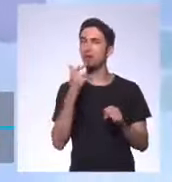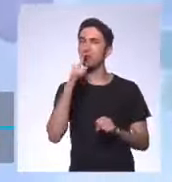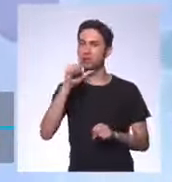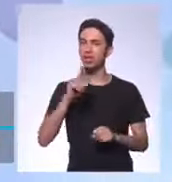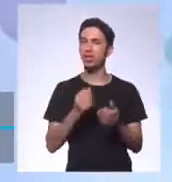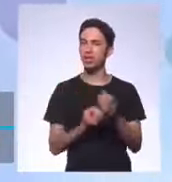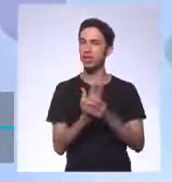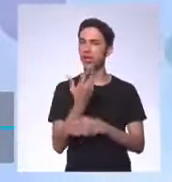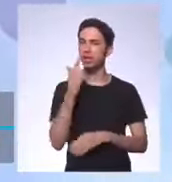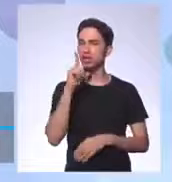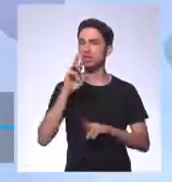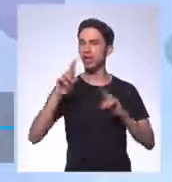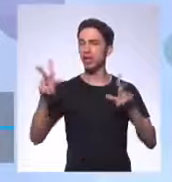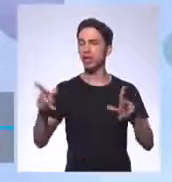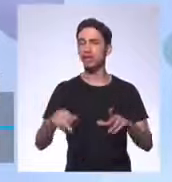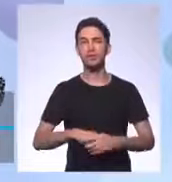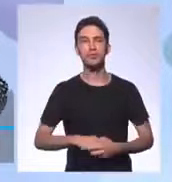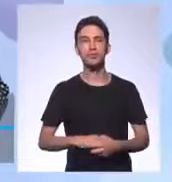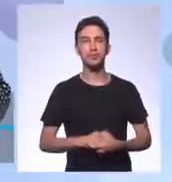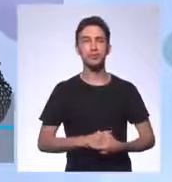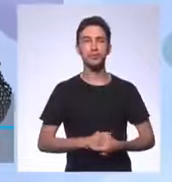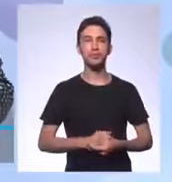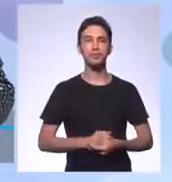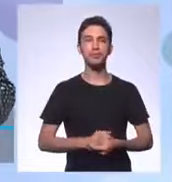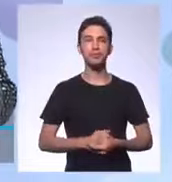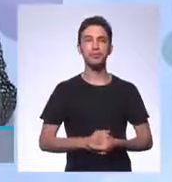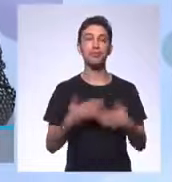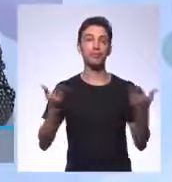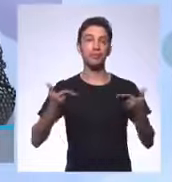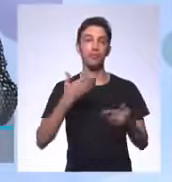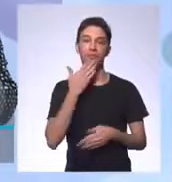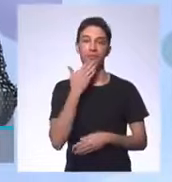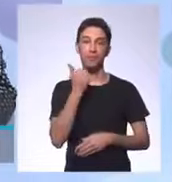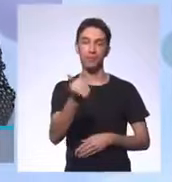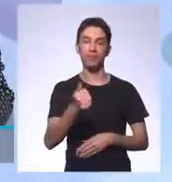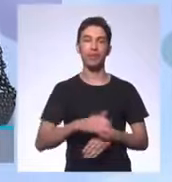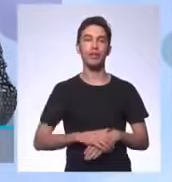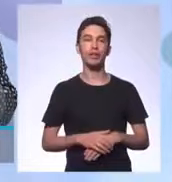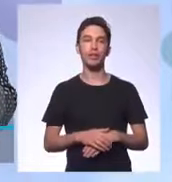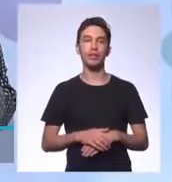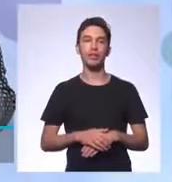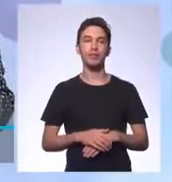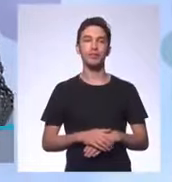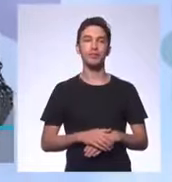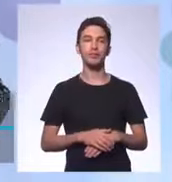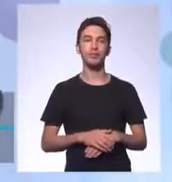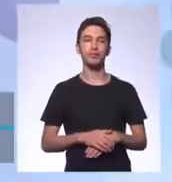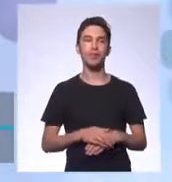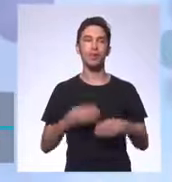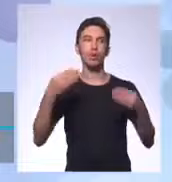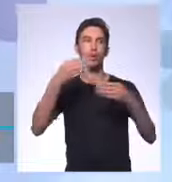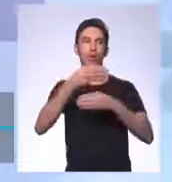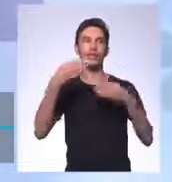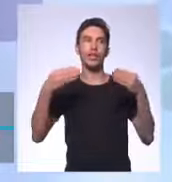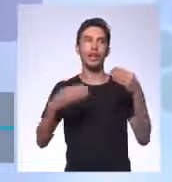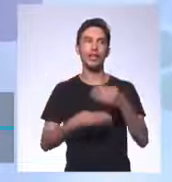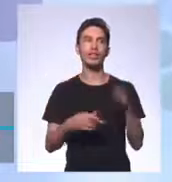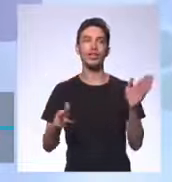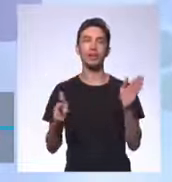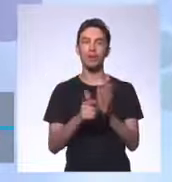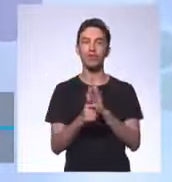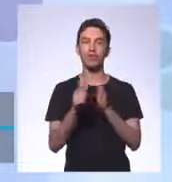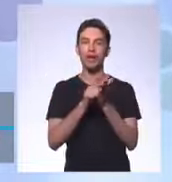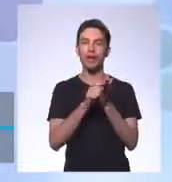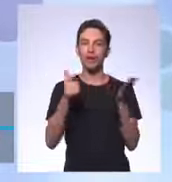dessa forma, ok? Eu vou pedir agora para colocar o slide da